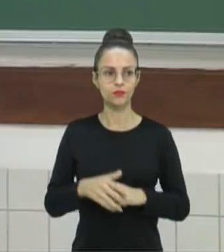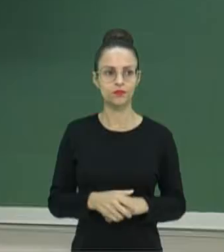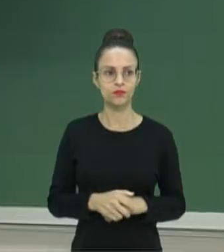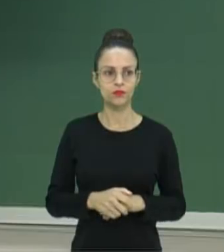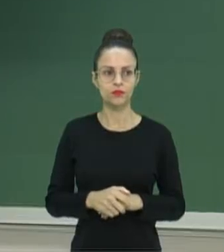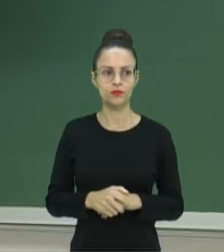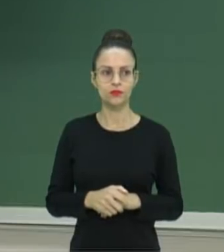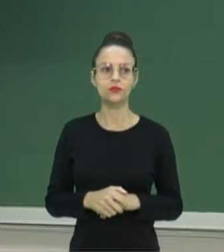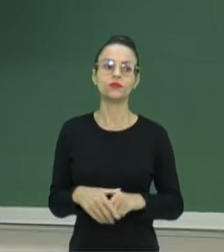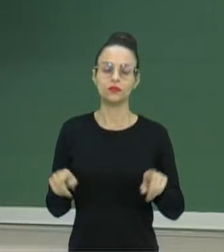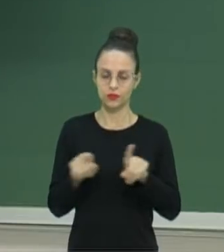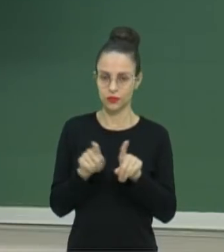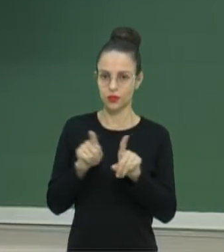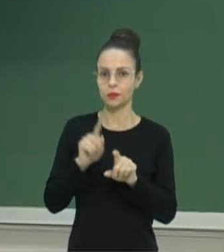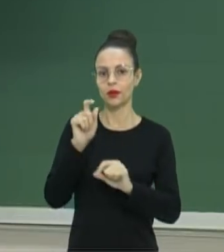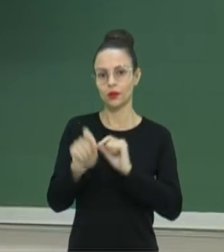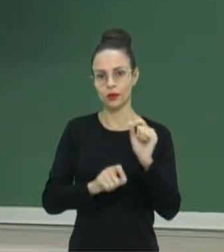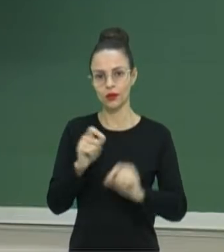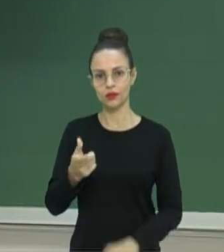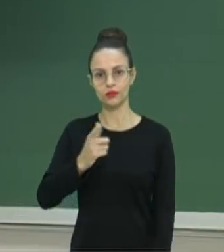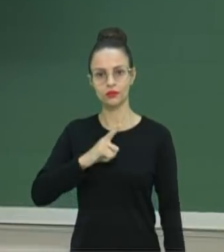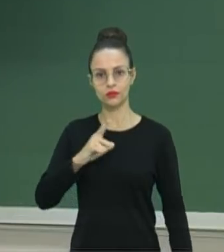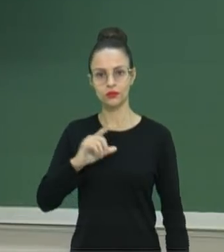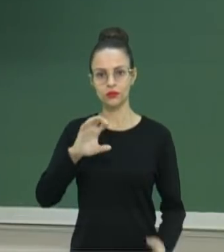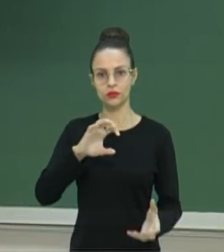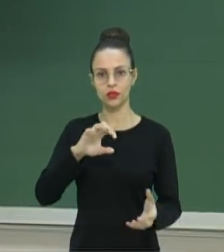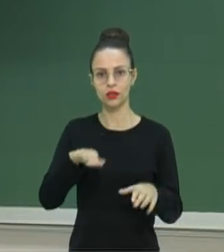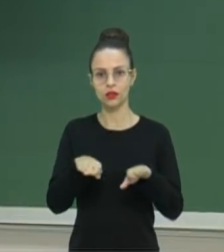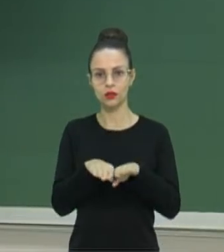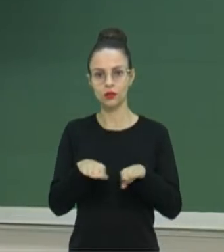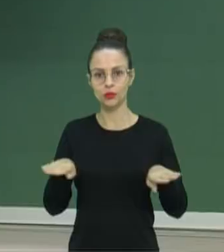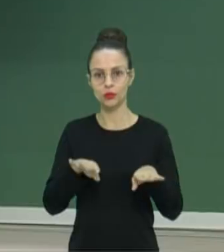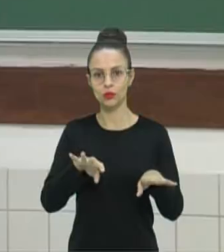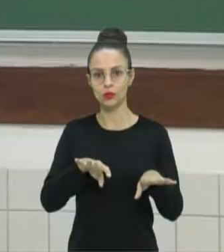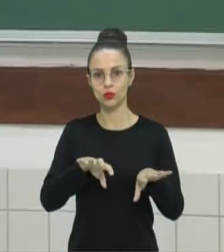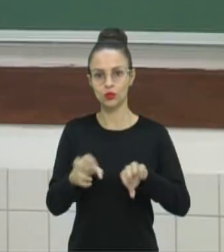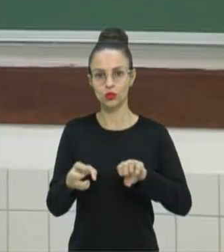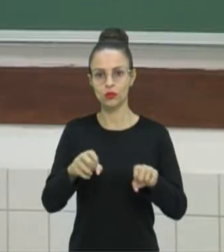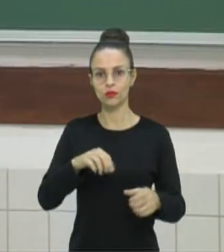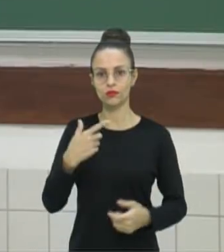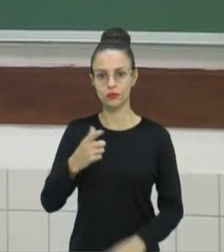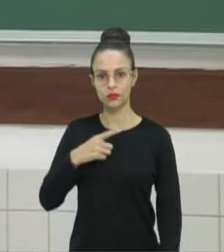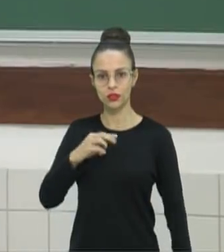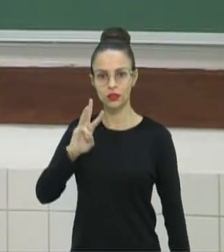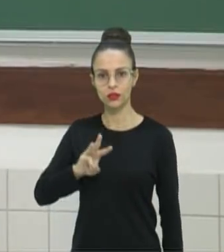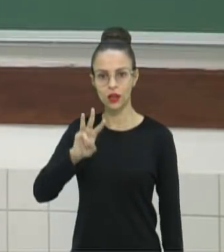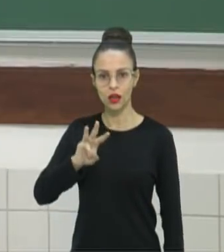E, consequentemente, também houve a deformação do solo, né? Porque houve um trabalho